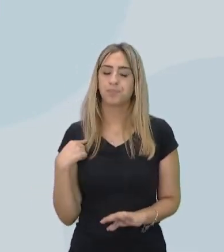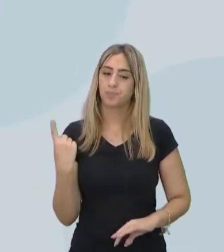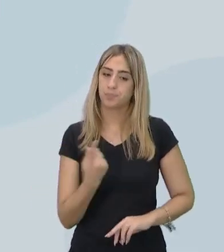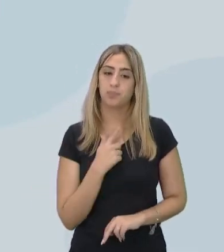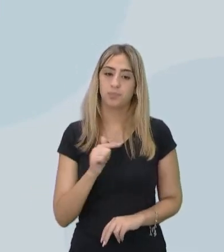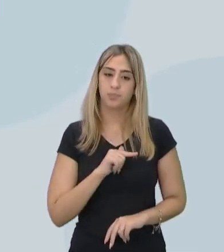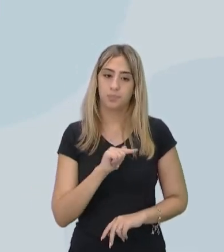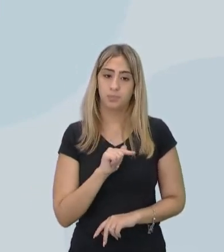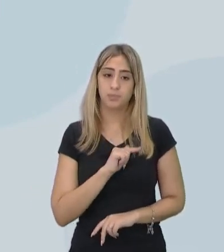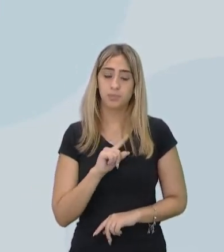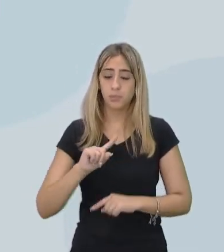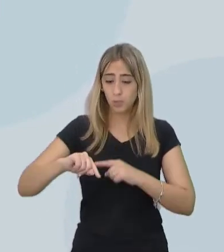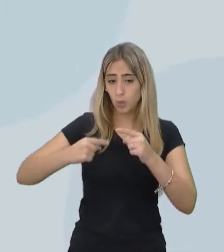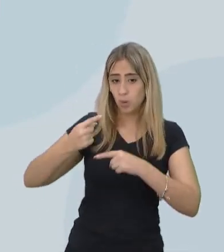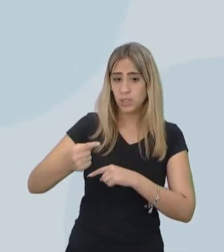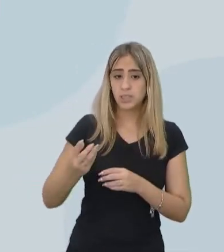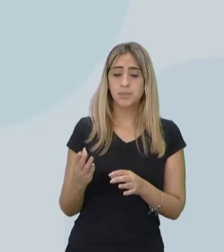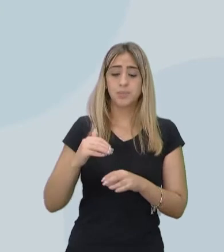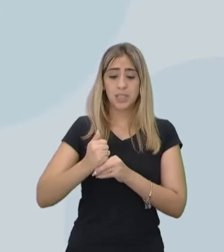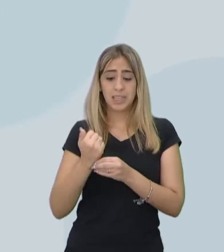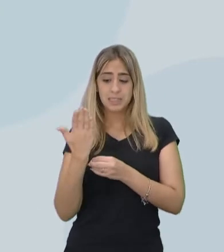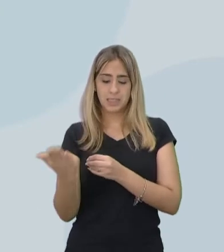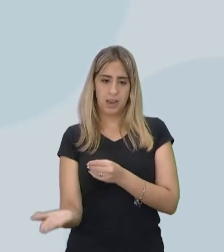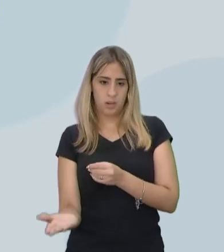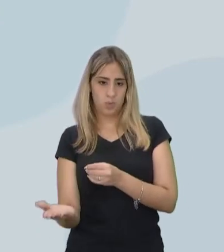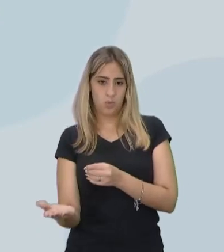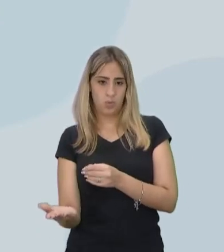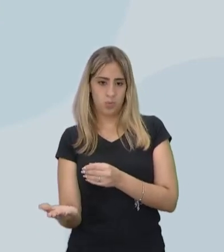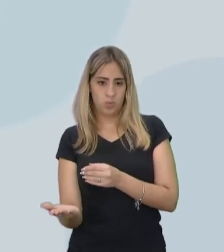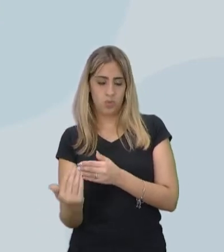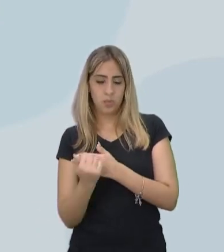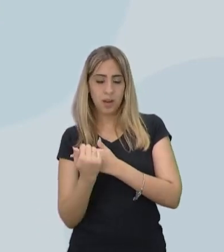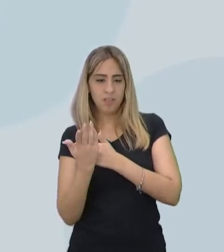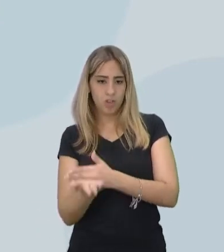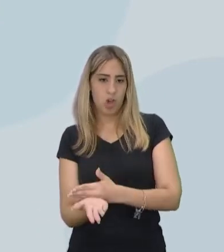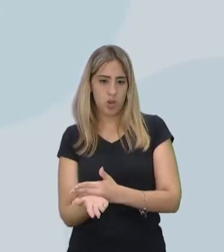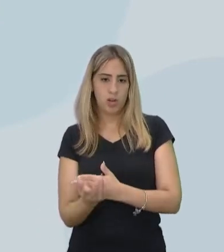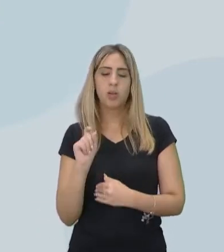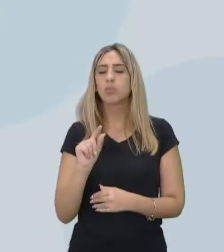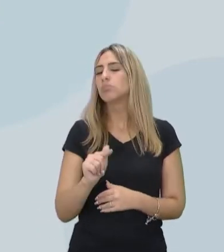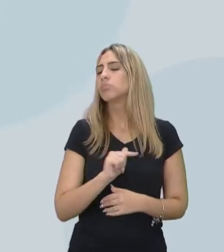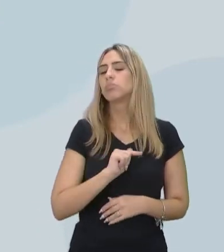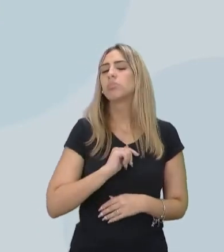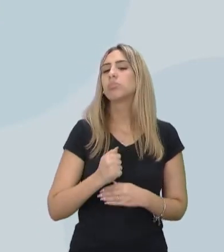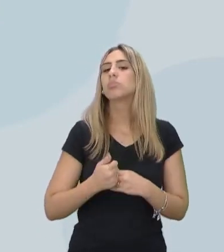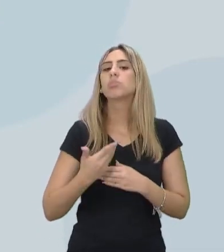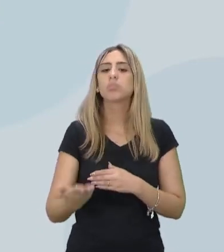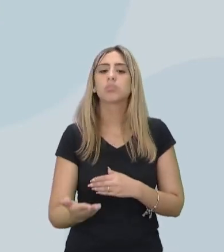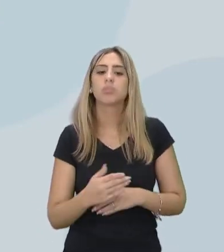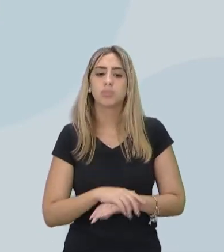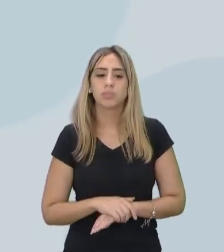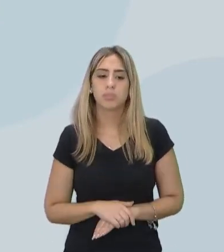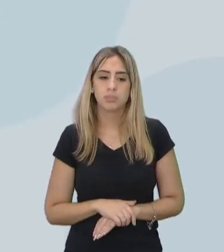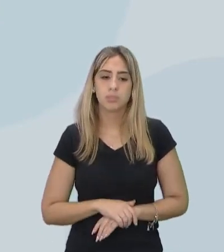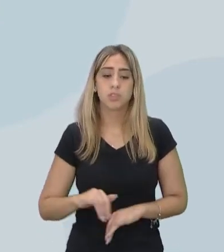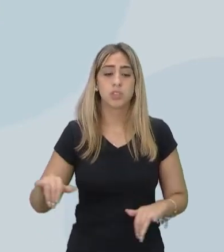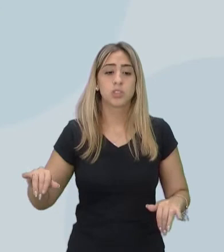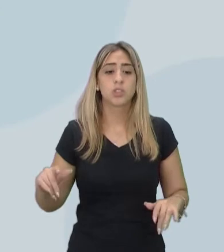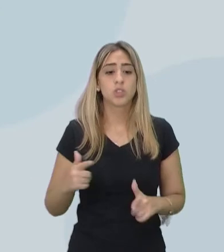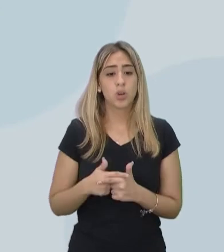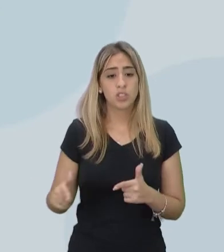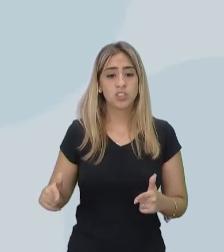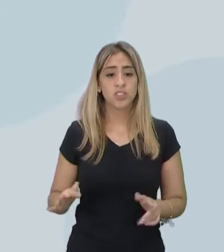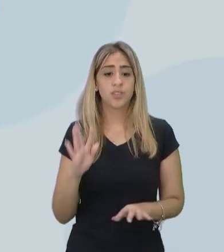temos o locus que nós chamamos de locus externo. E aí, o que a gente tem nesse locus externo, Mara? Dá uma olhada que legal, ó.